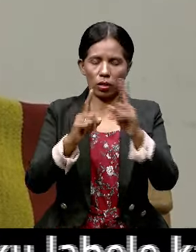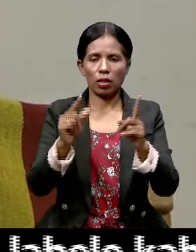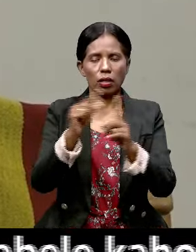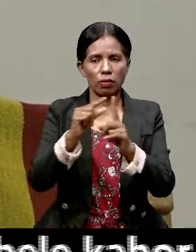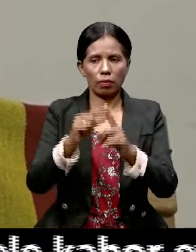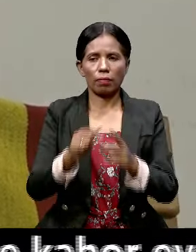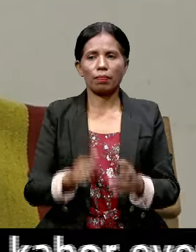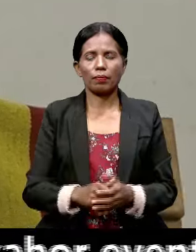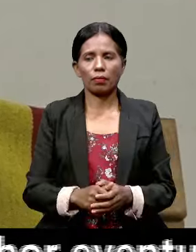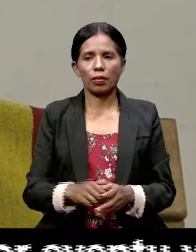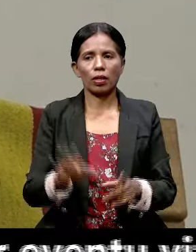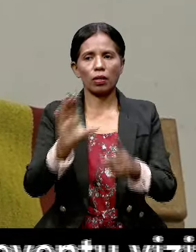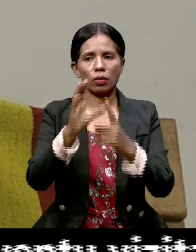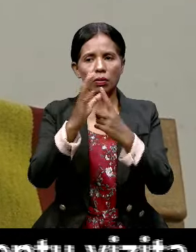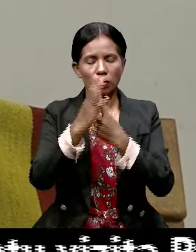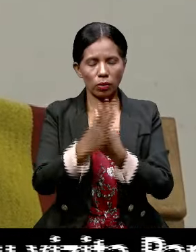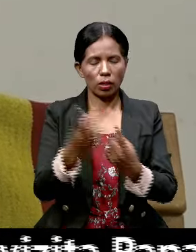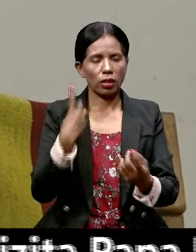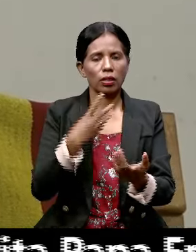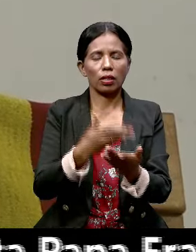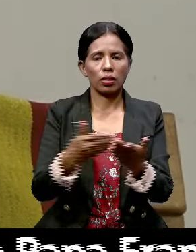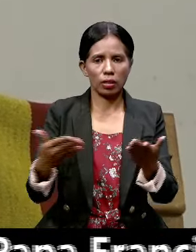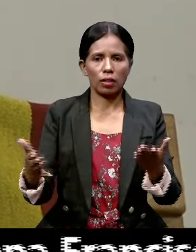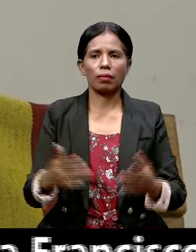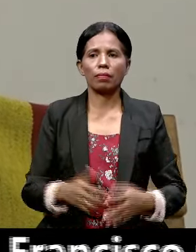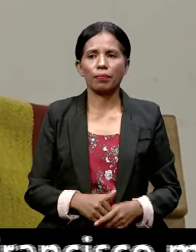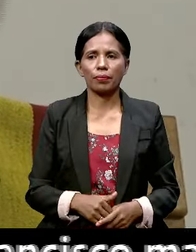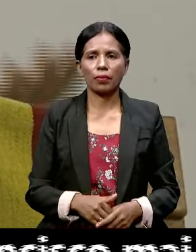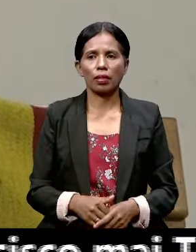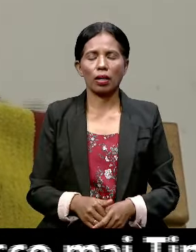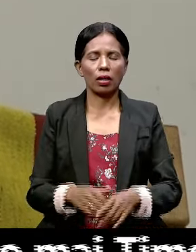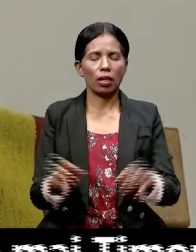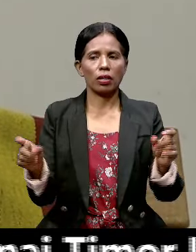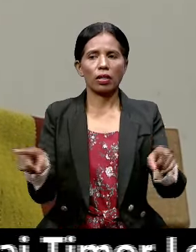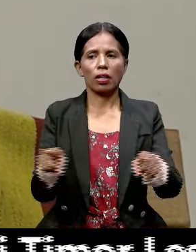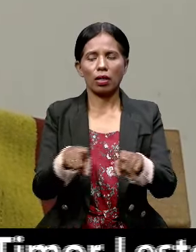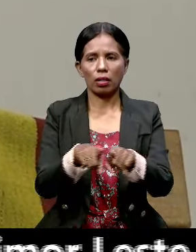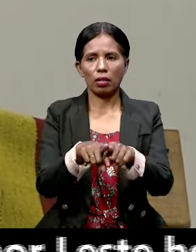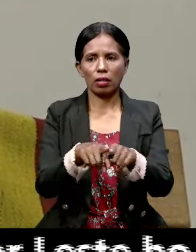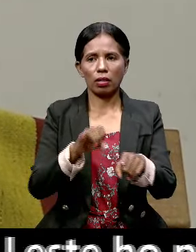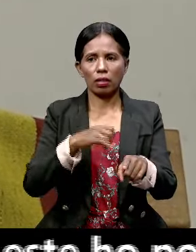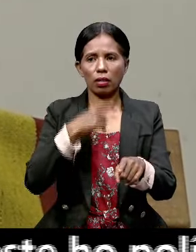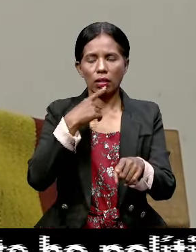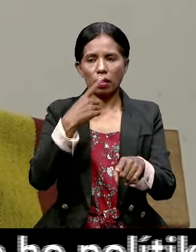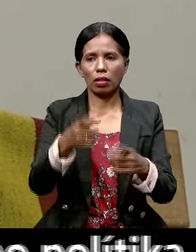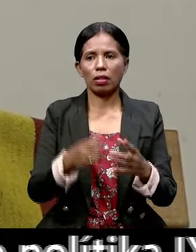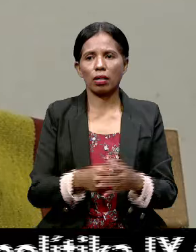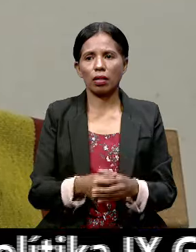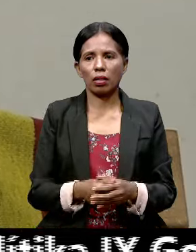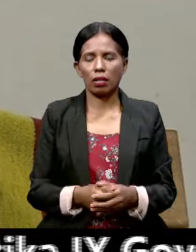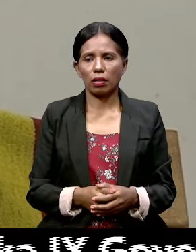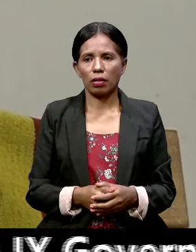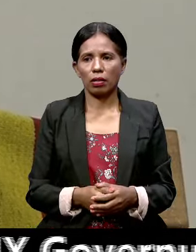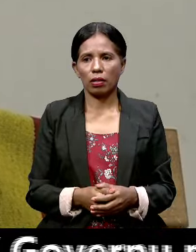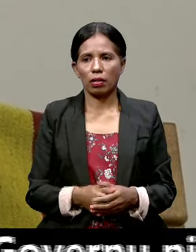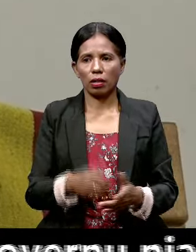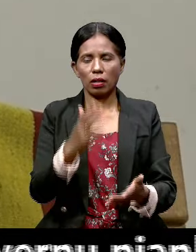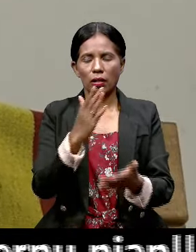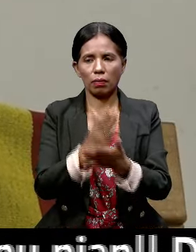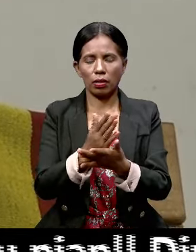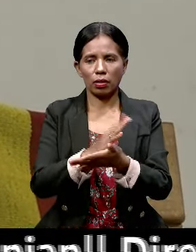É cultura, é patrimônio. E lá se nessa mate lá, aula concorda que a mate